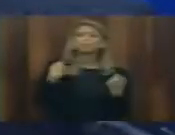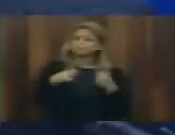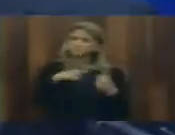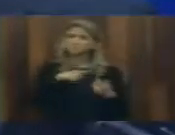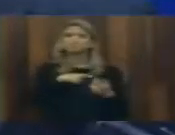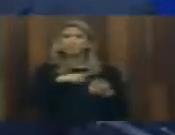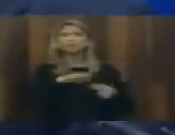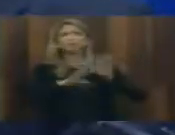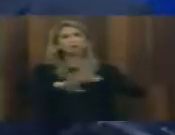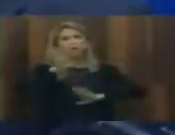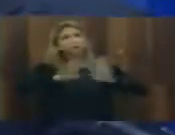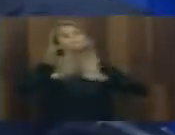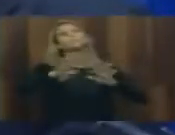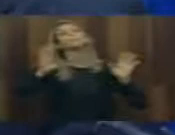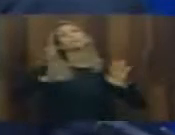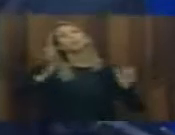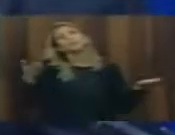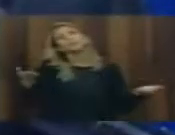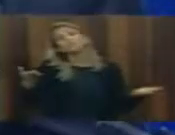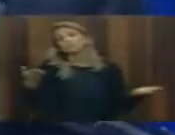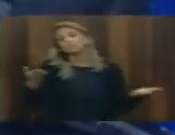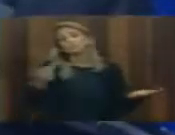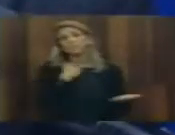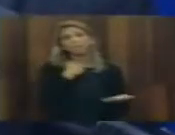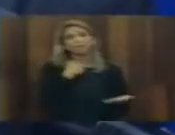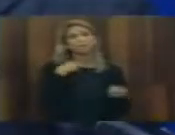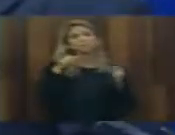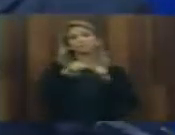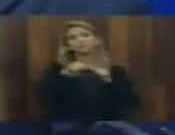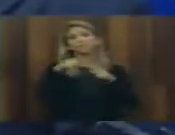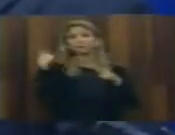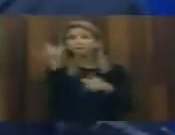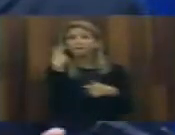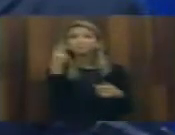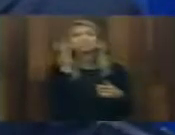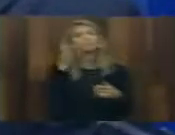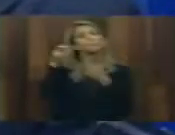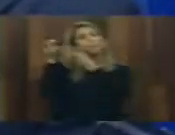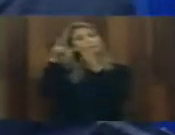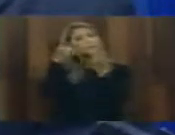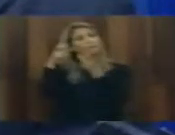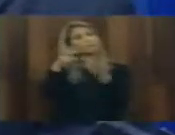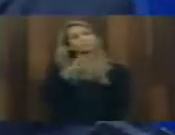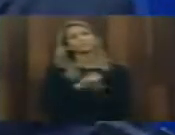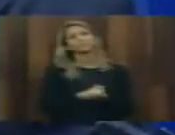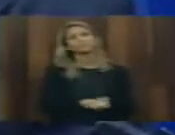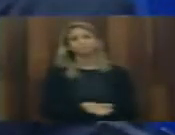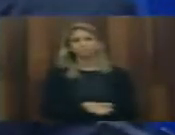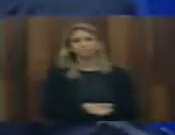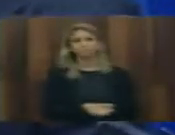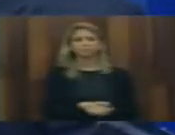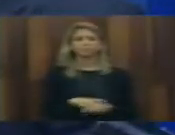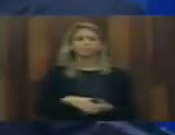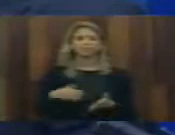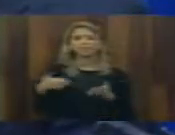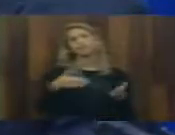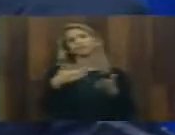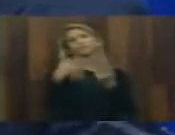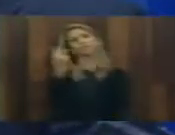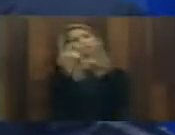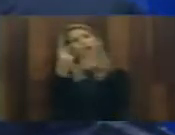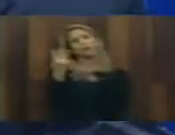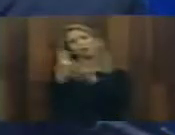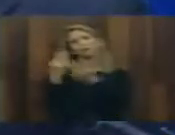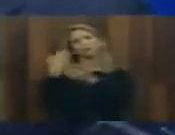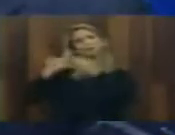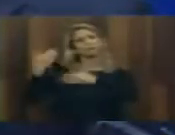mudança vem rápido, mas não adianta nada. A gente vê caminhando para o mesmo caminho. Aí